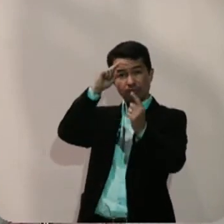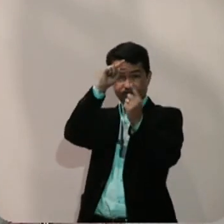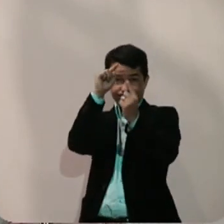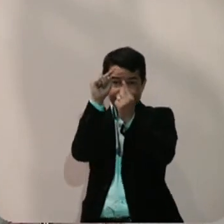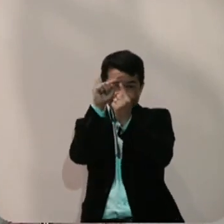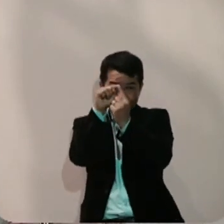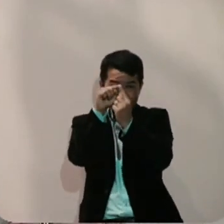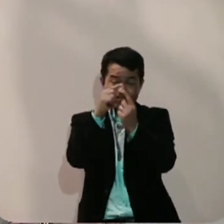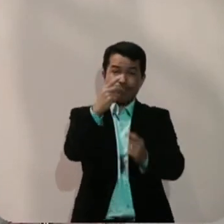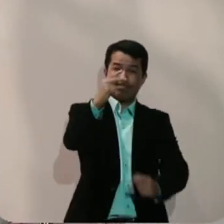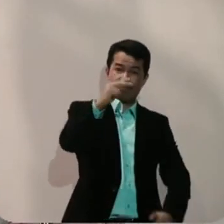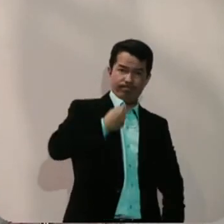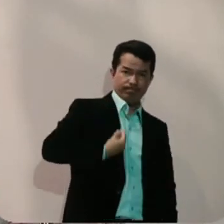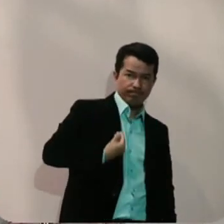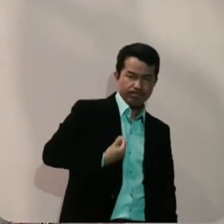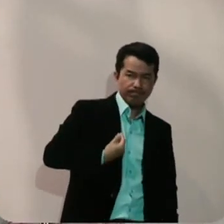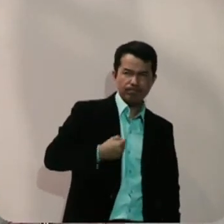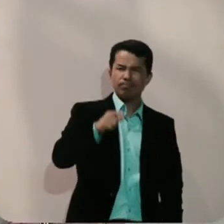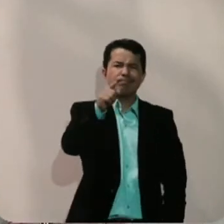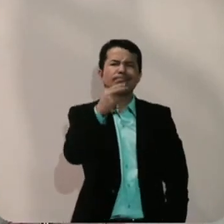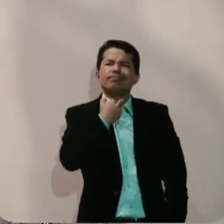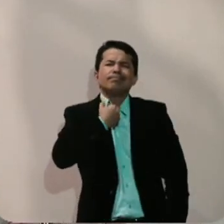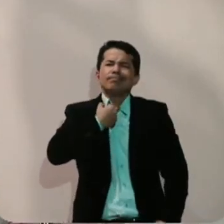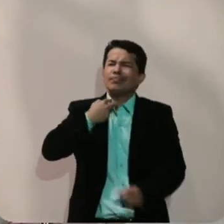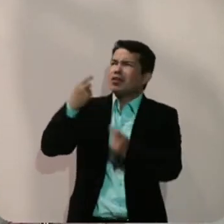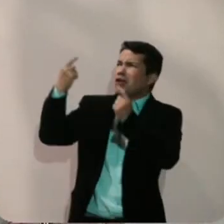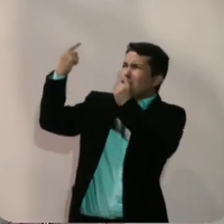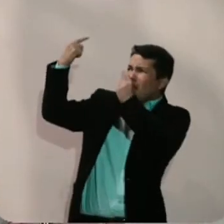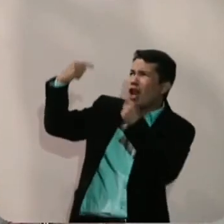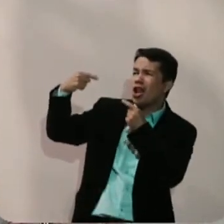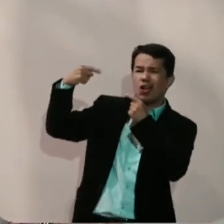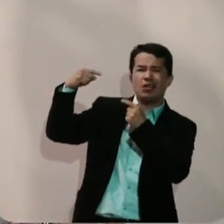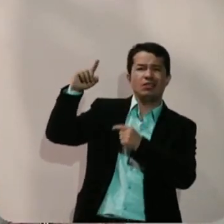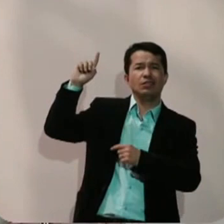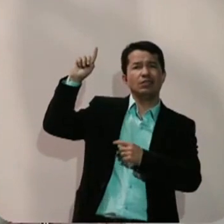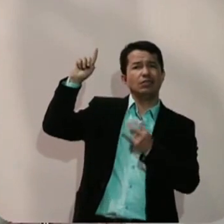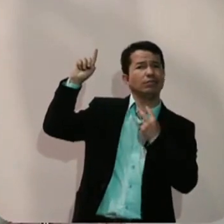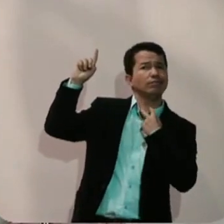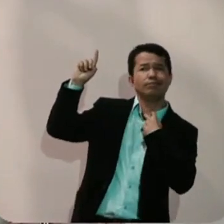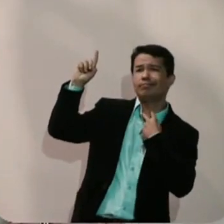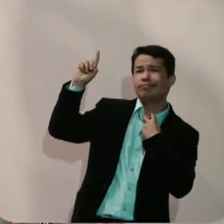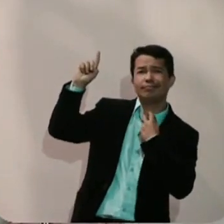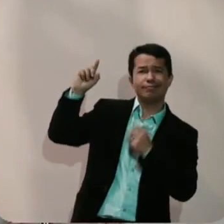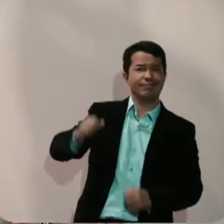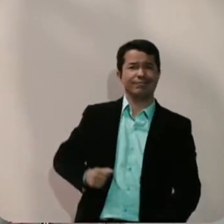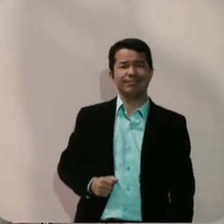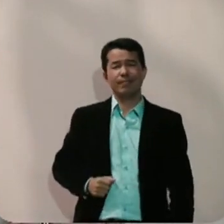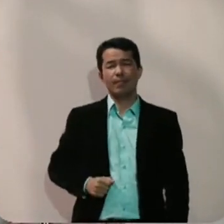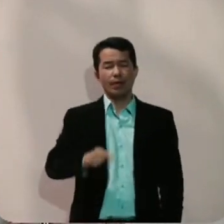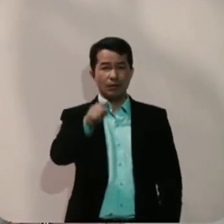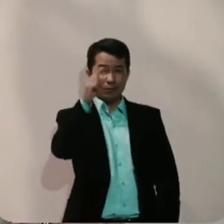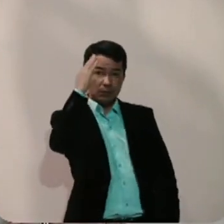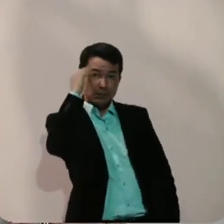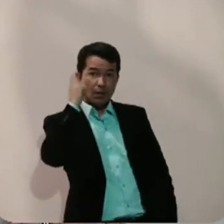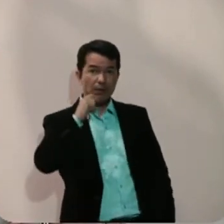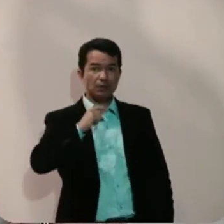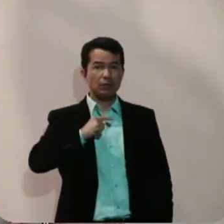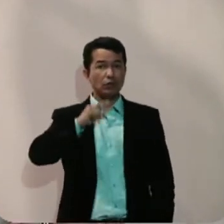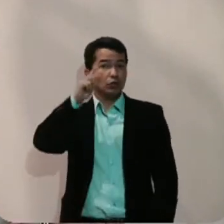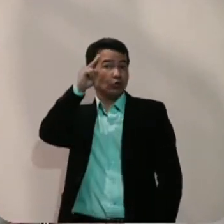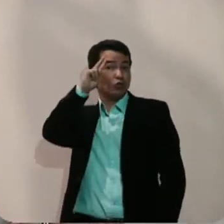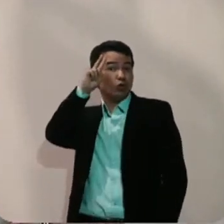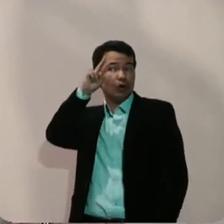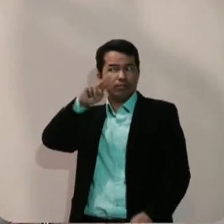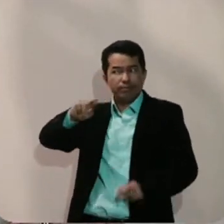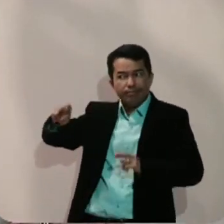de Deus para a sua vida, não tem bênção. Um dos exemplos que a Bíblia vai nos dar disso é a história